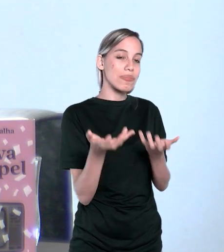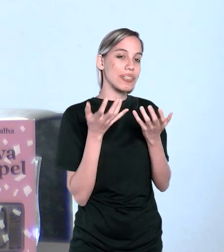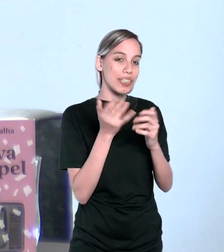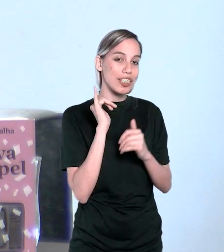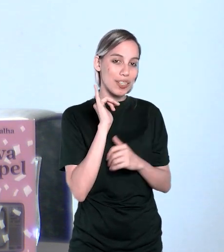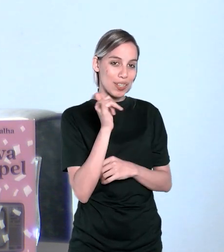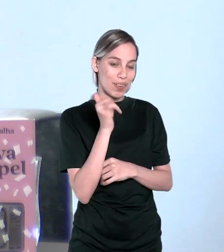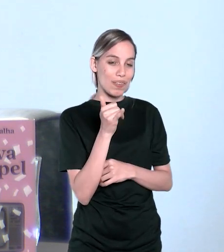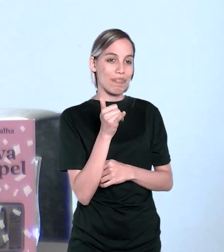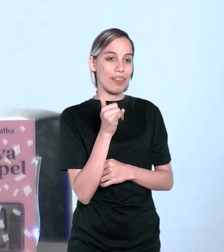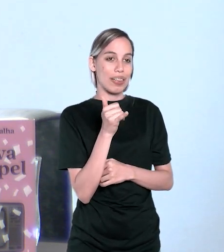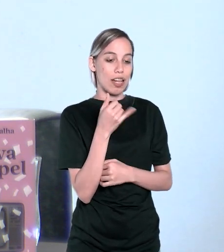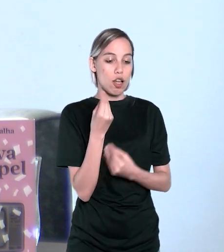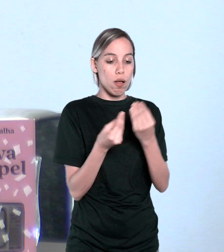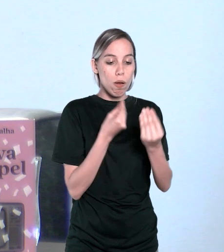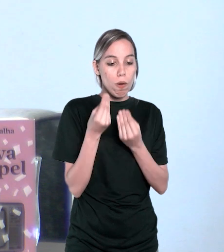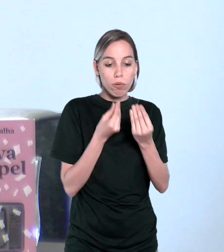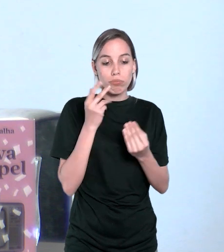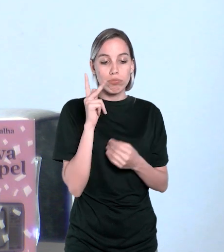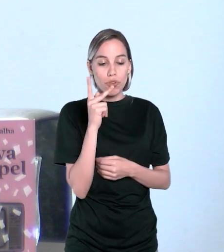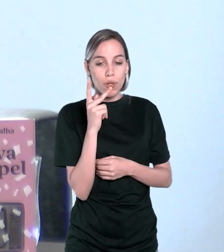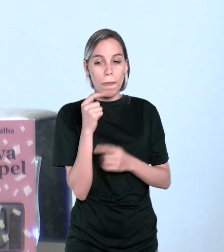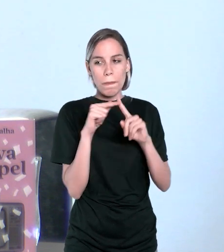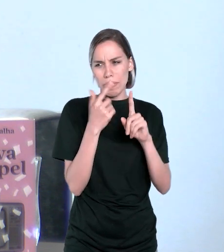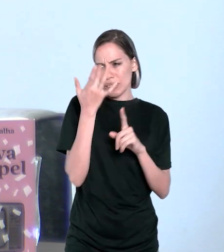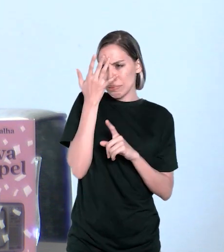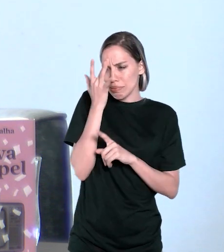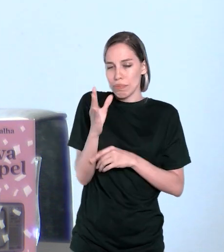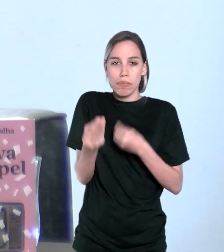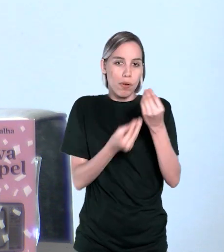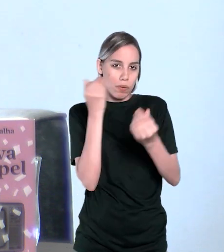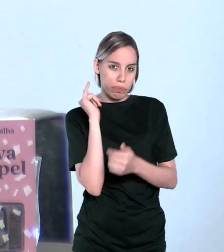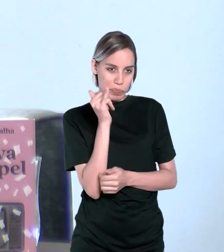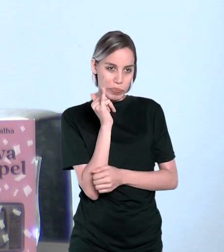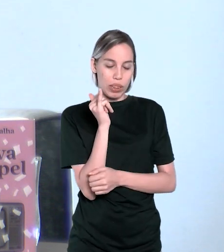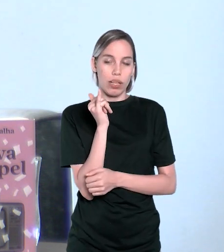sabia exatamente como. E, por algum tempo, essa frase, eu sabia que o meu protagonista